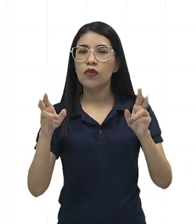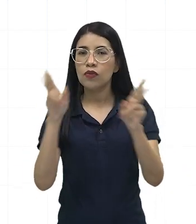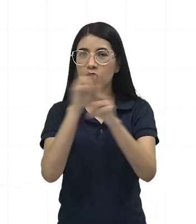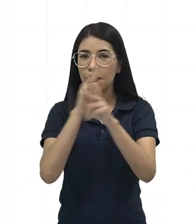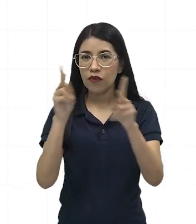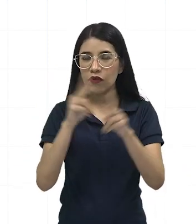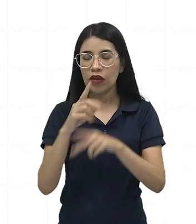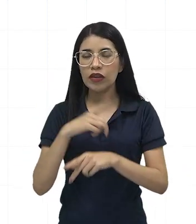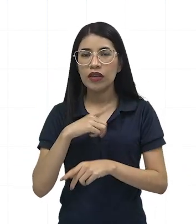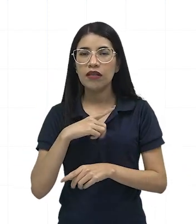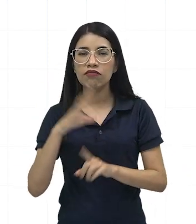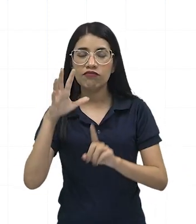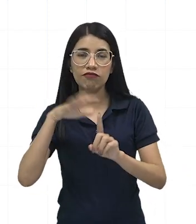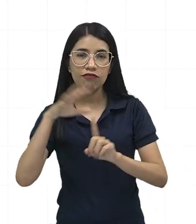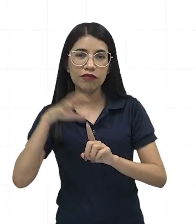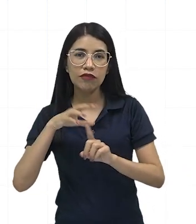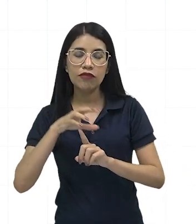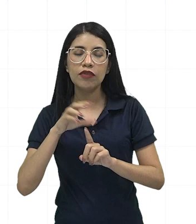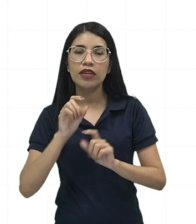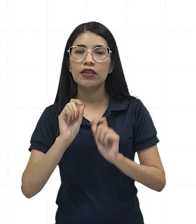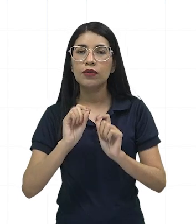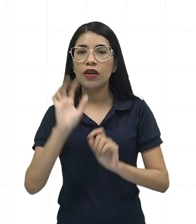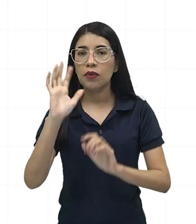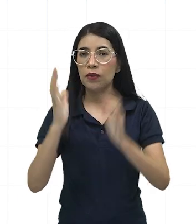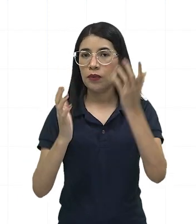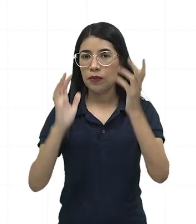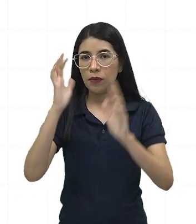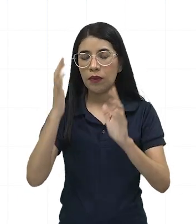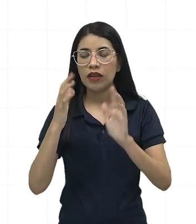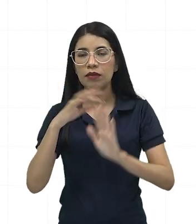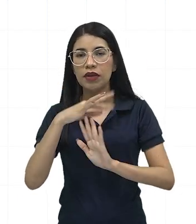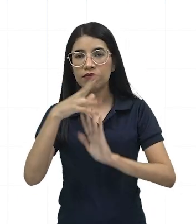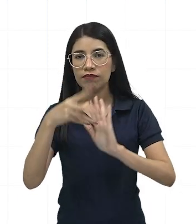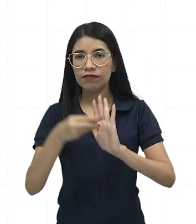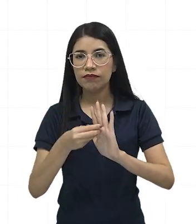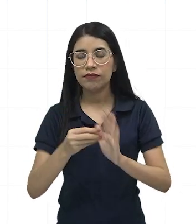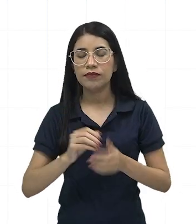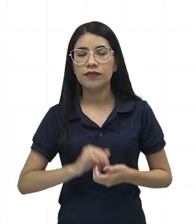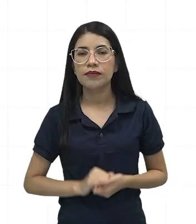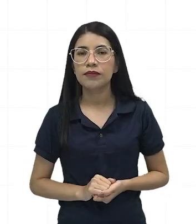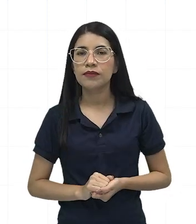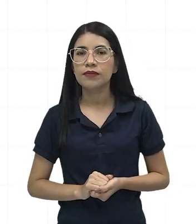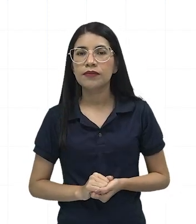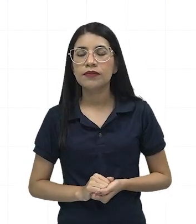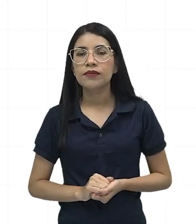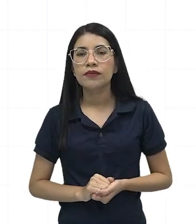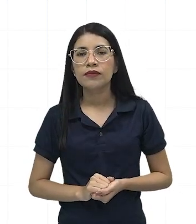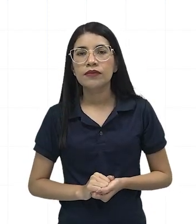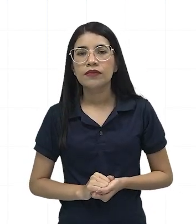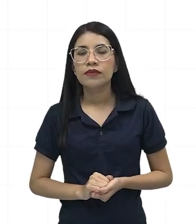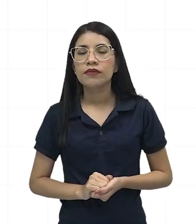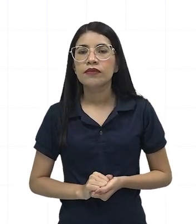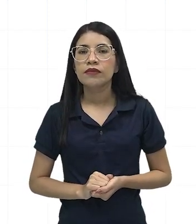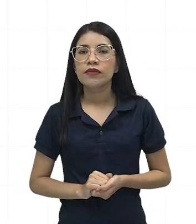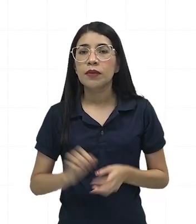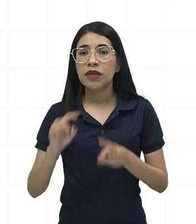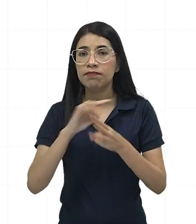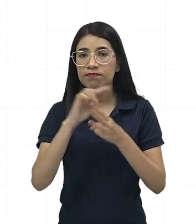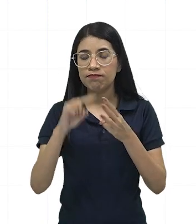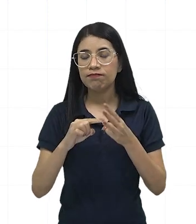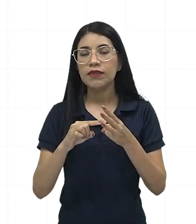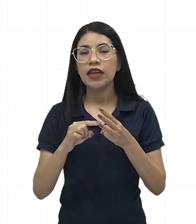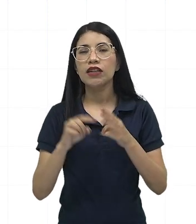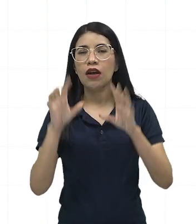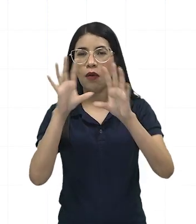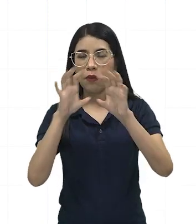que influenciam, né, no clima da Amazônia. Além dessas massas de ar, nós